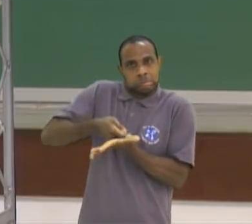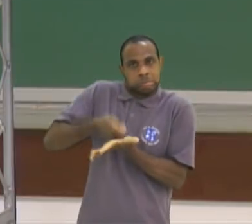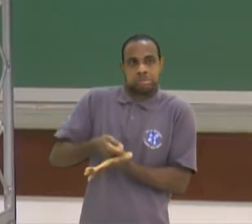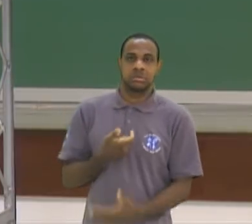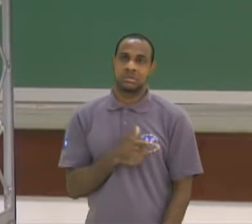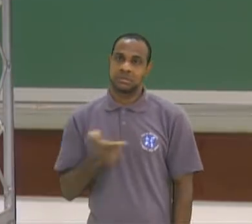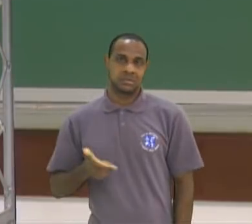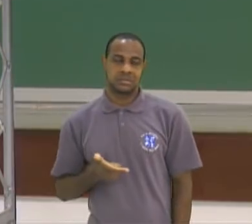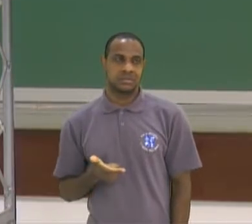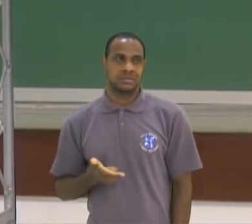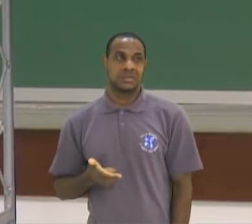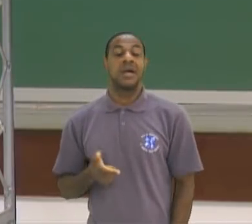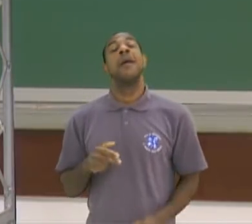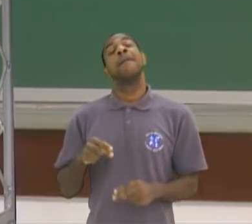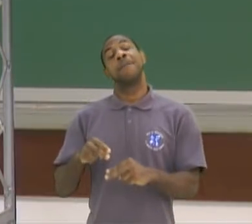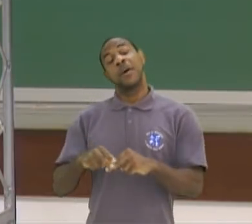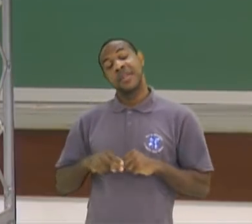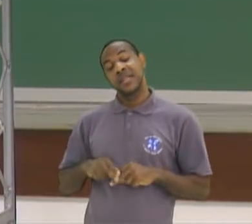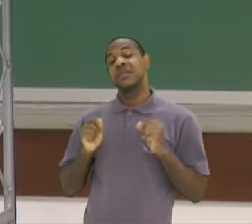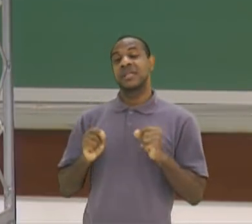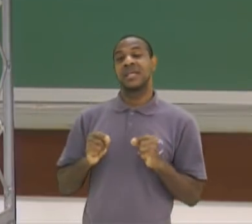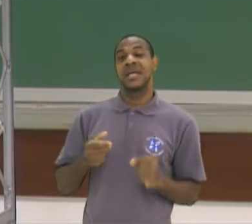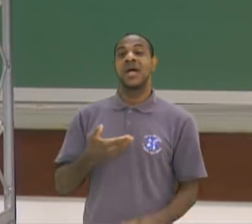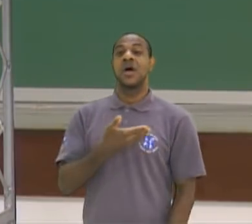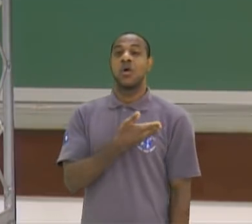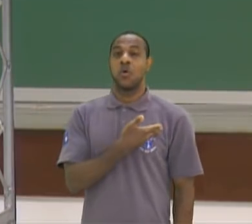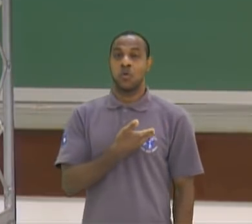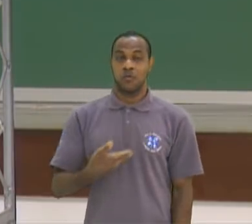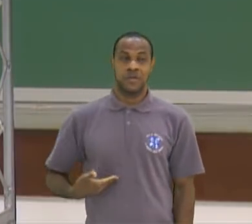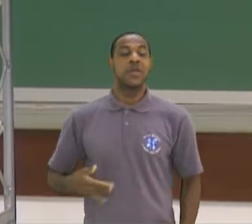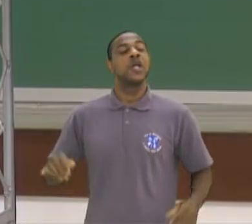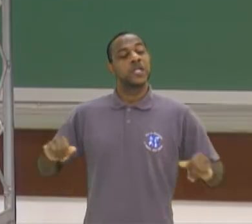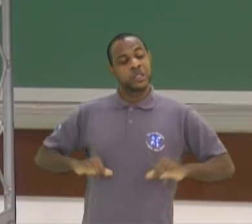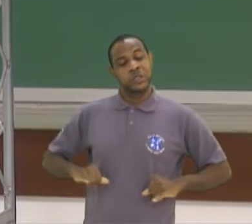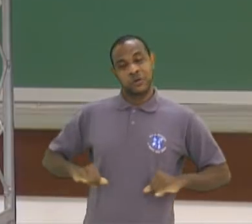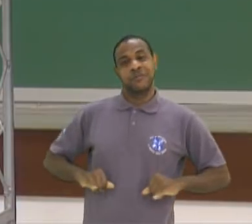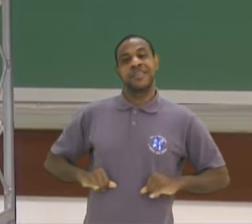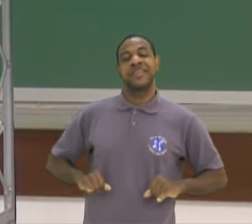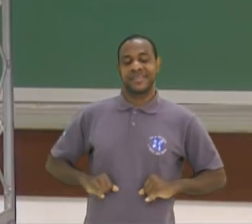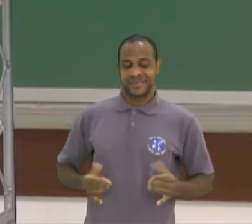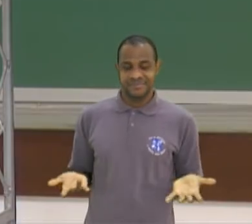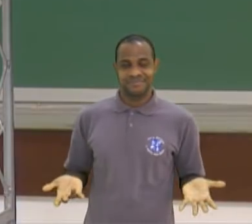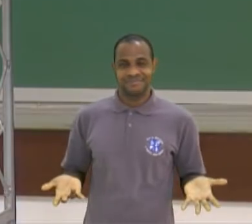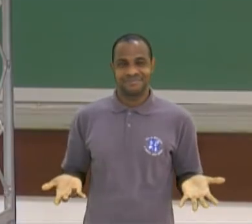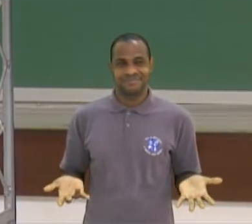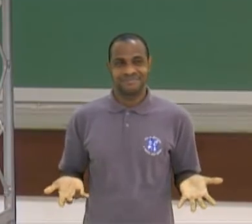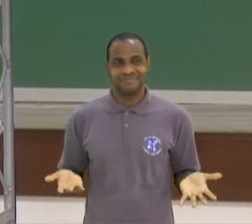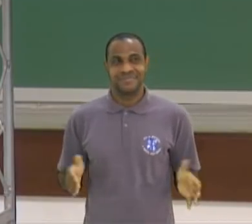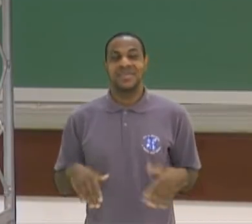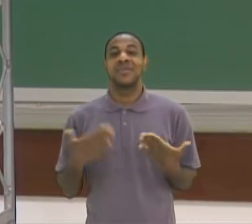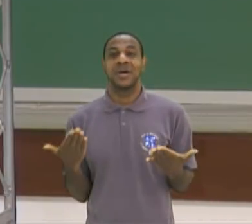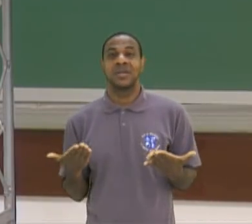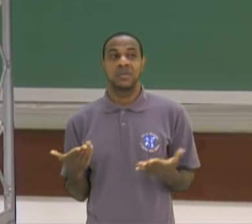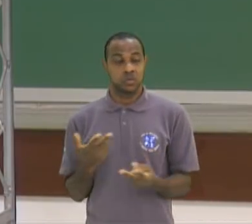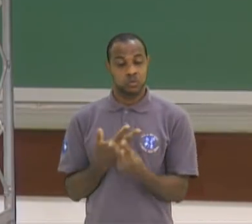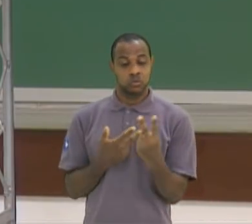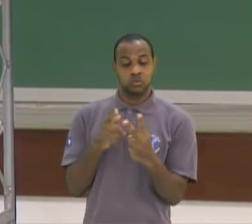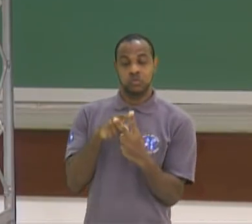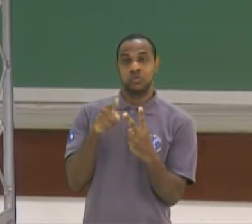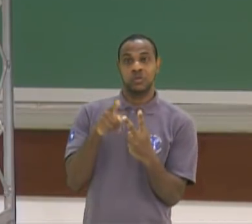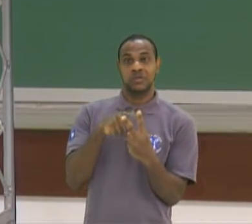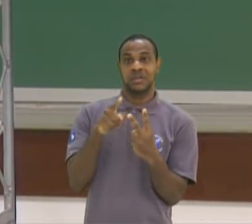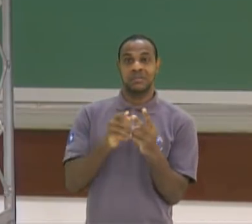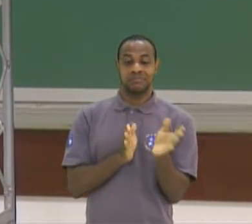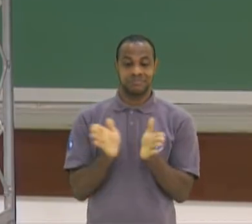socialismo. E por isso, o governo do Allende sofria oposição. De qual lado? Dos dois